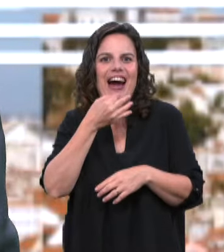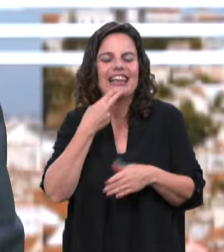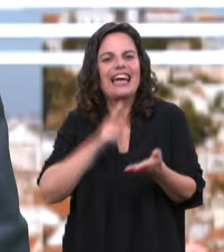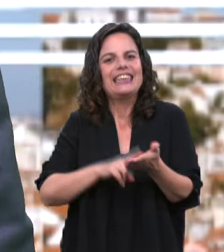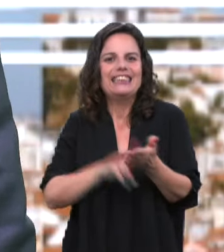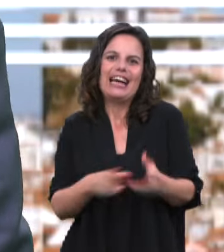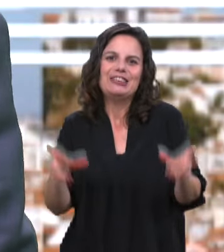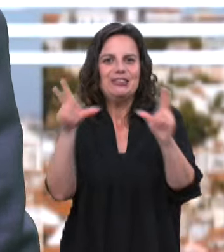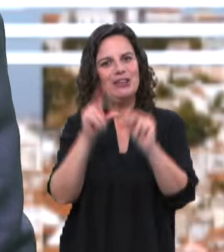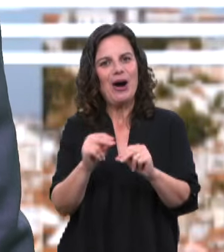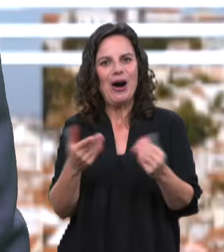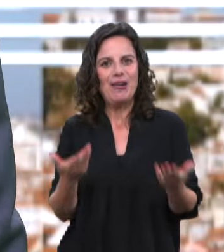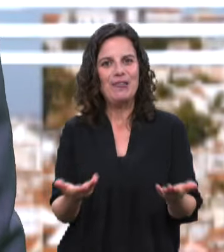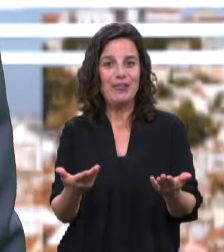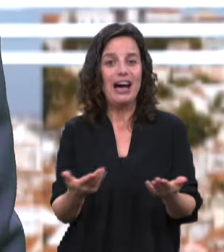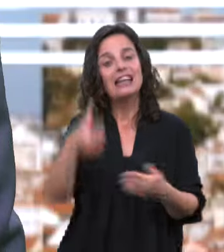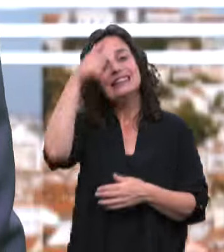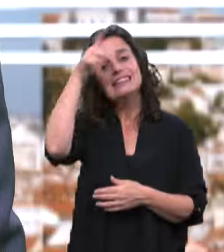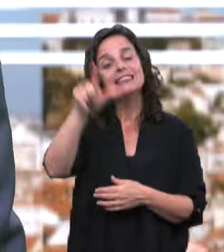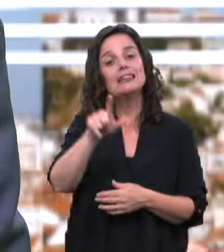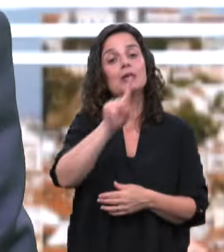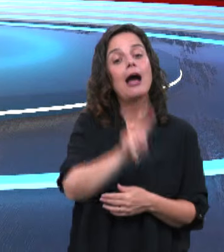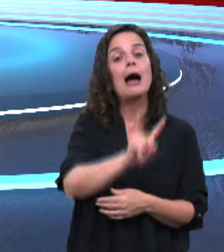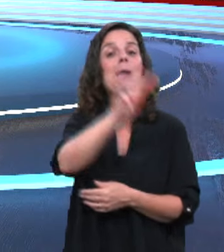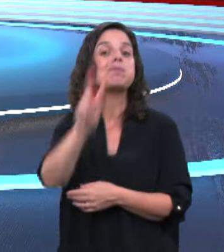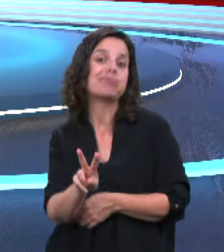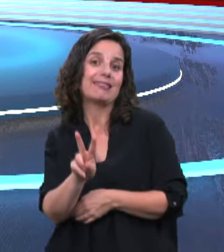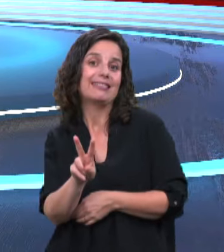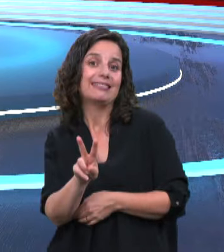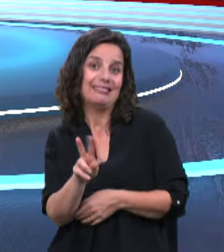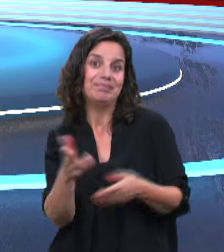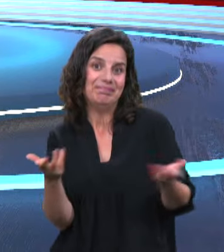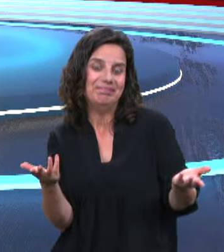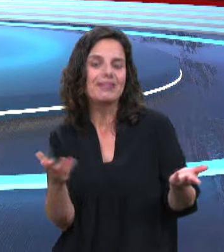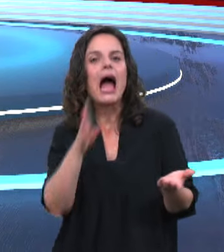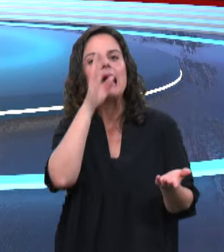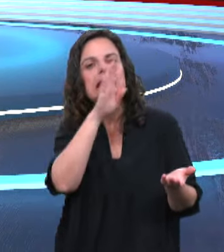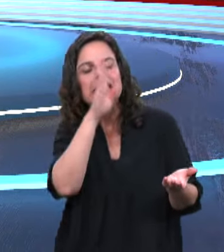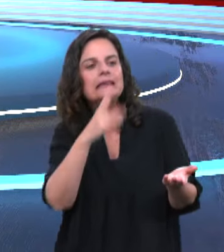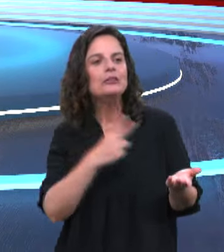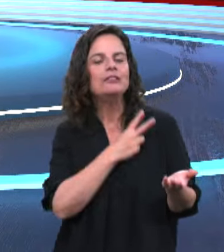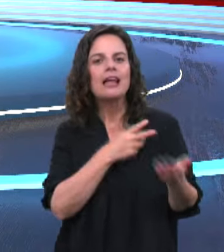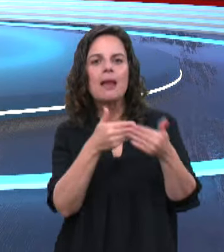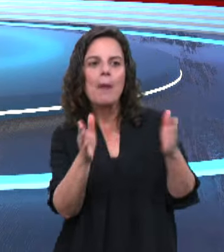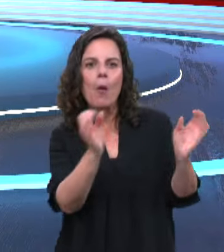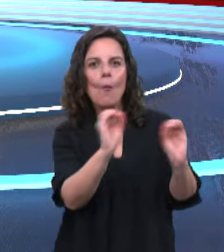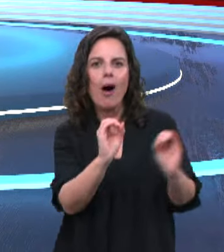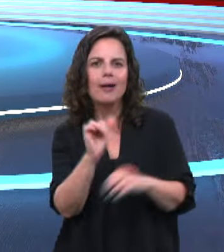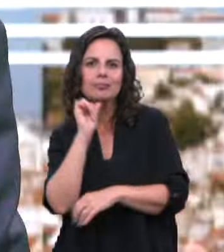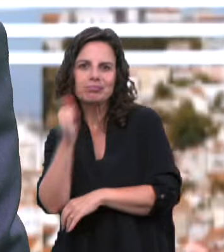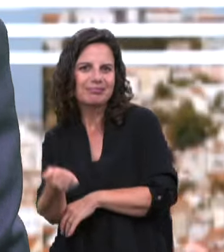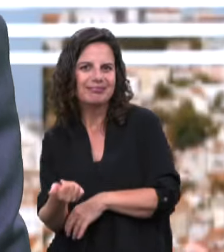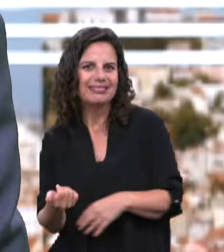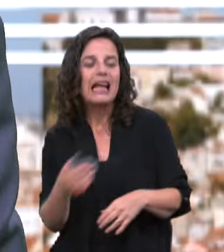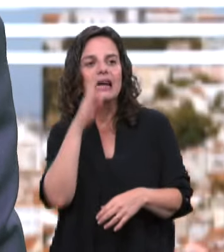nova realidade de uma segunda licenciatura, que não seria possível se a Universidade Aberta não existisse e se não